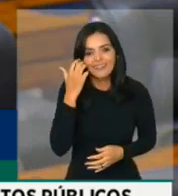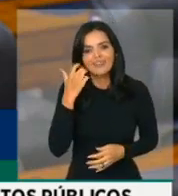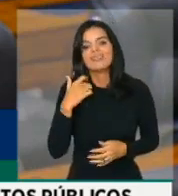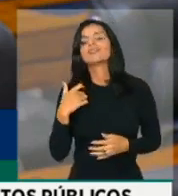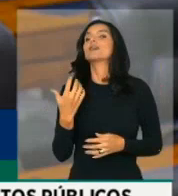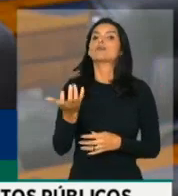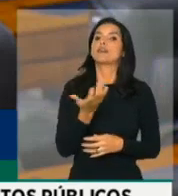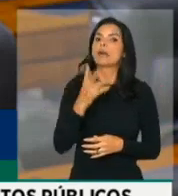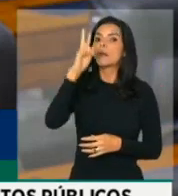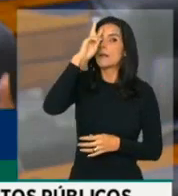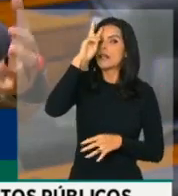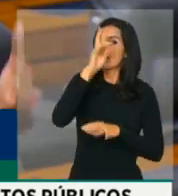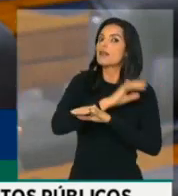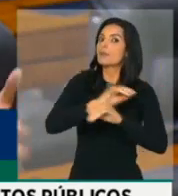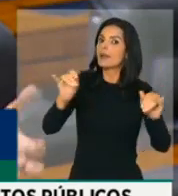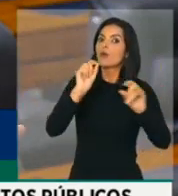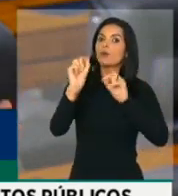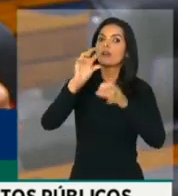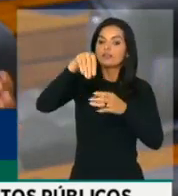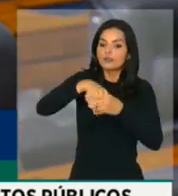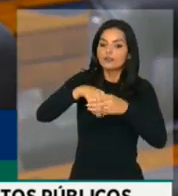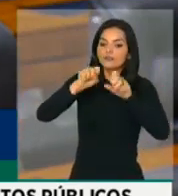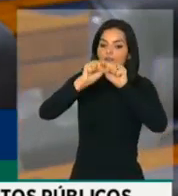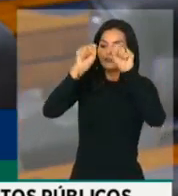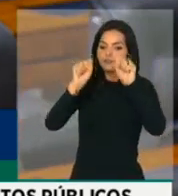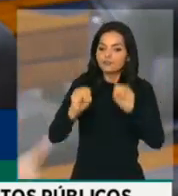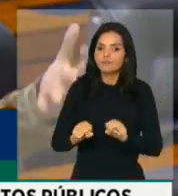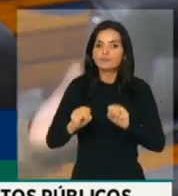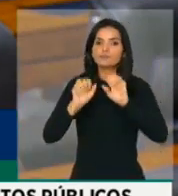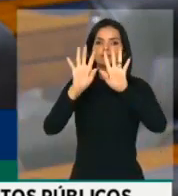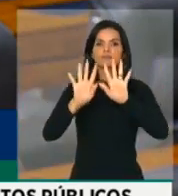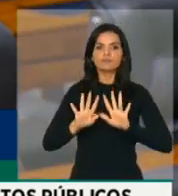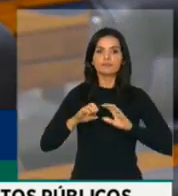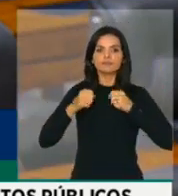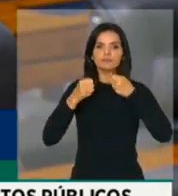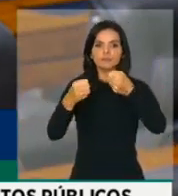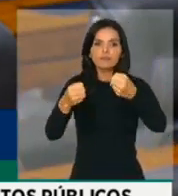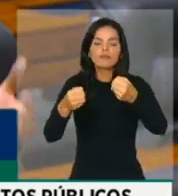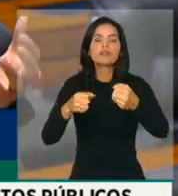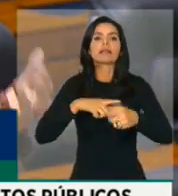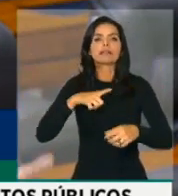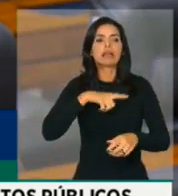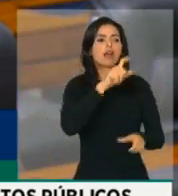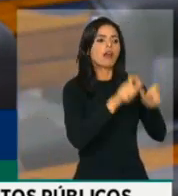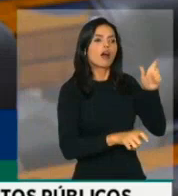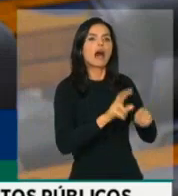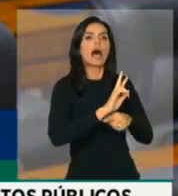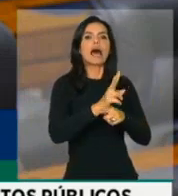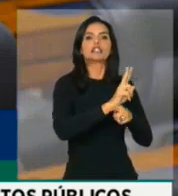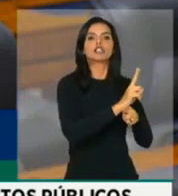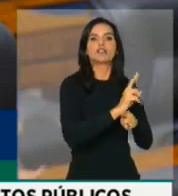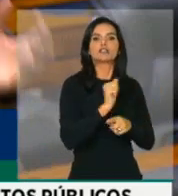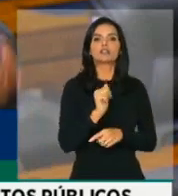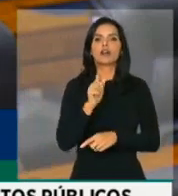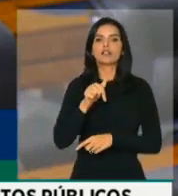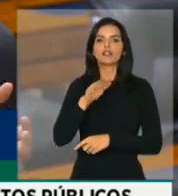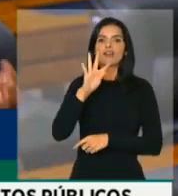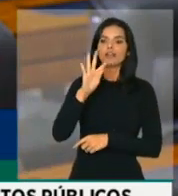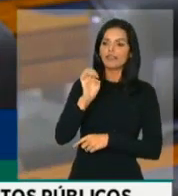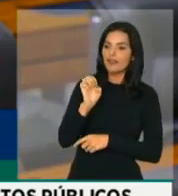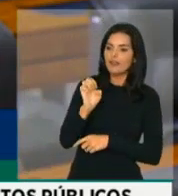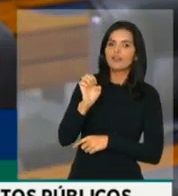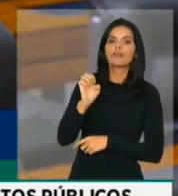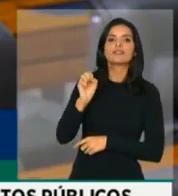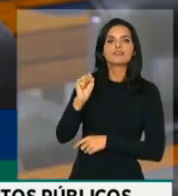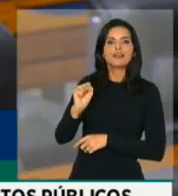queria lembrar que dentro do sistema carcerário tem agentes penitenciários, tem profissionais. E queria lembrar,